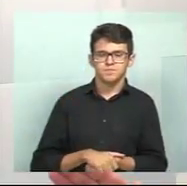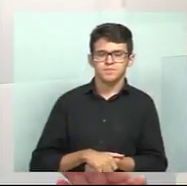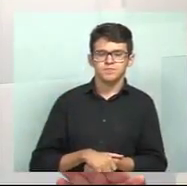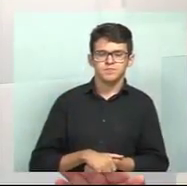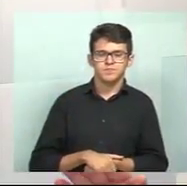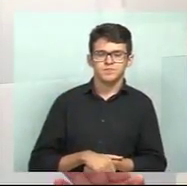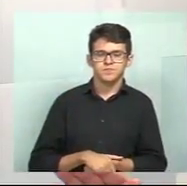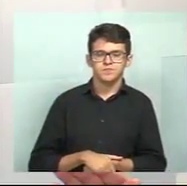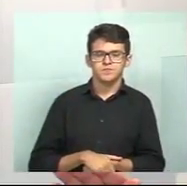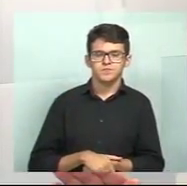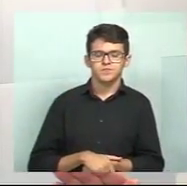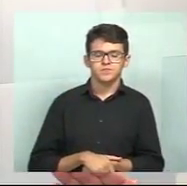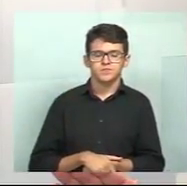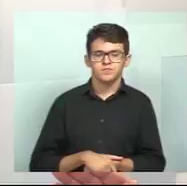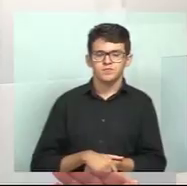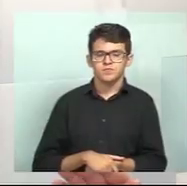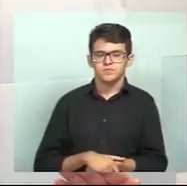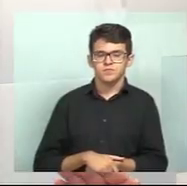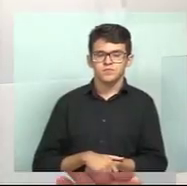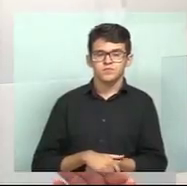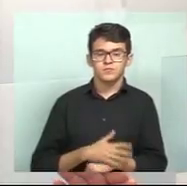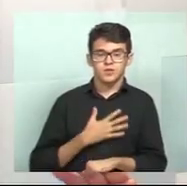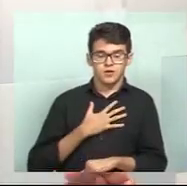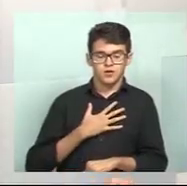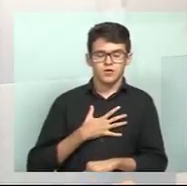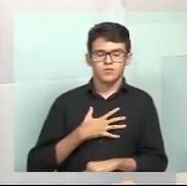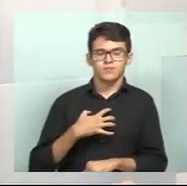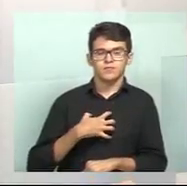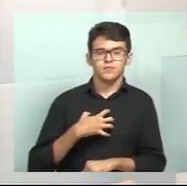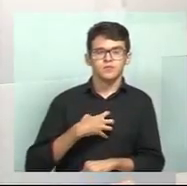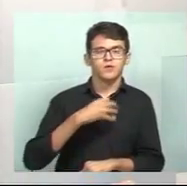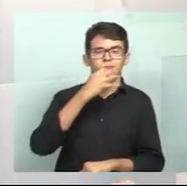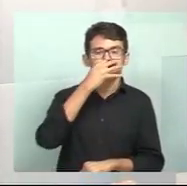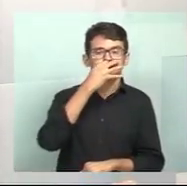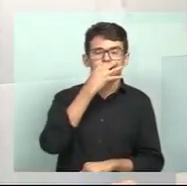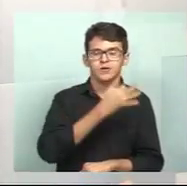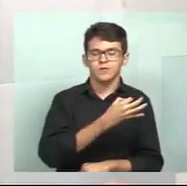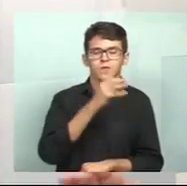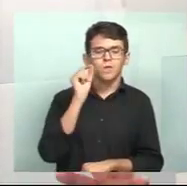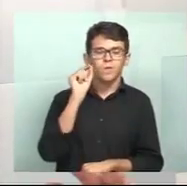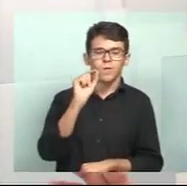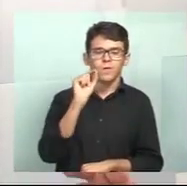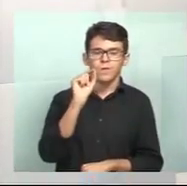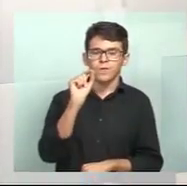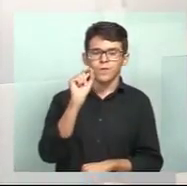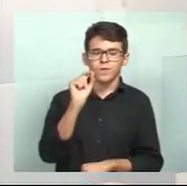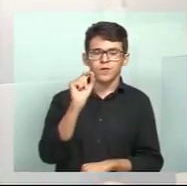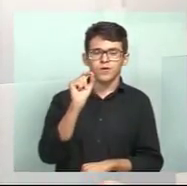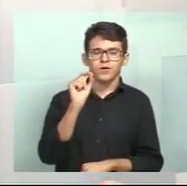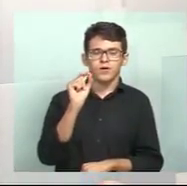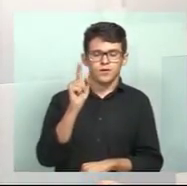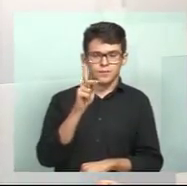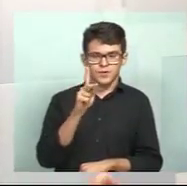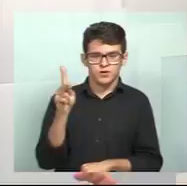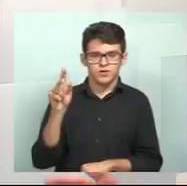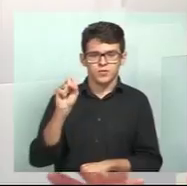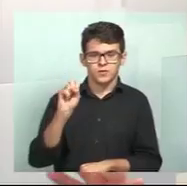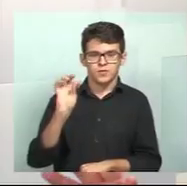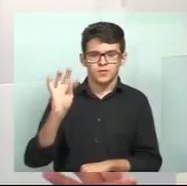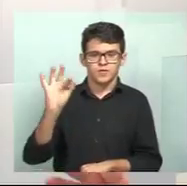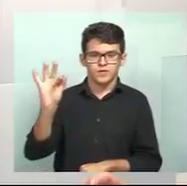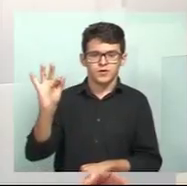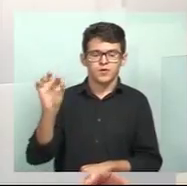Mas uma coisa eu garanto, eu acredito que a própria presidente, a Carmen Lúcia, tem uma